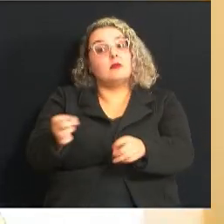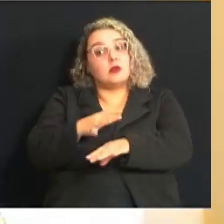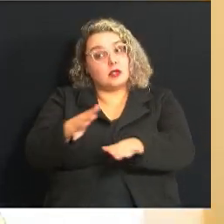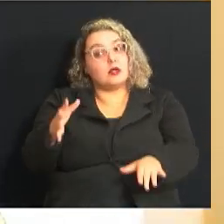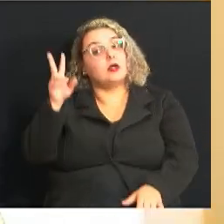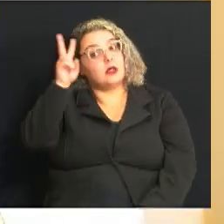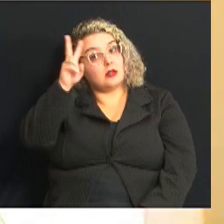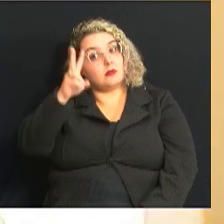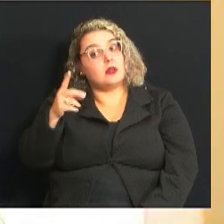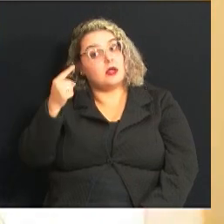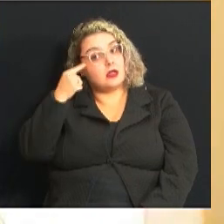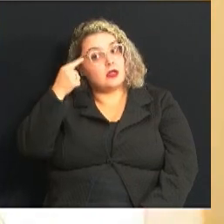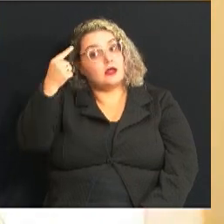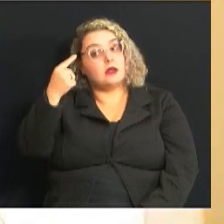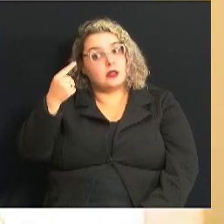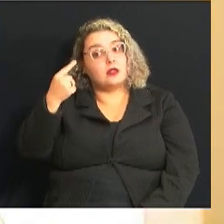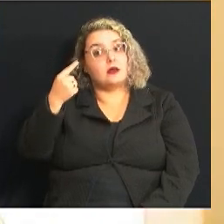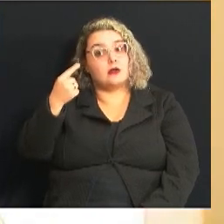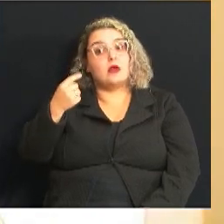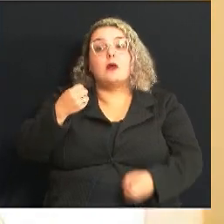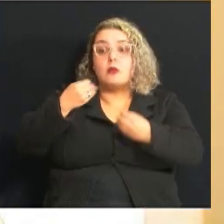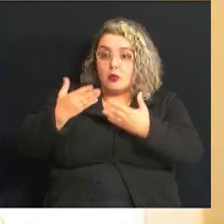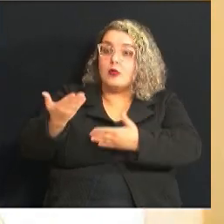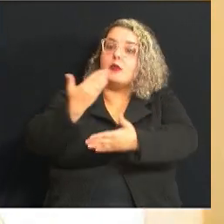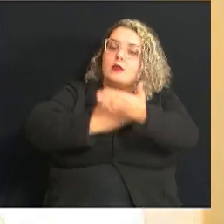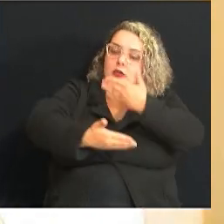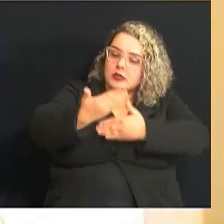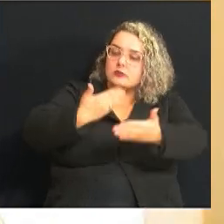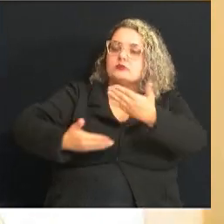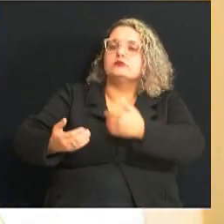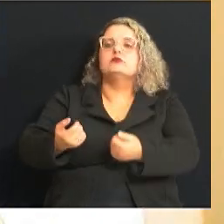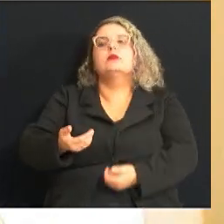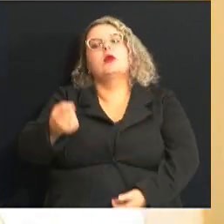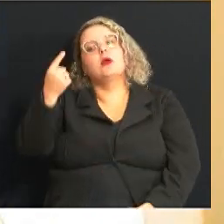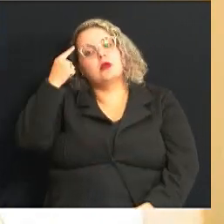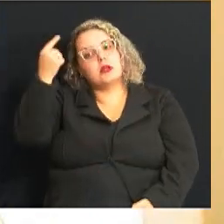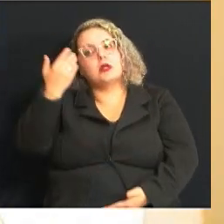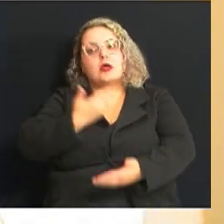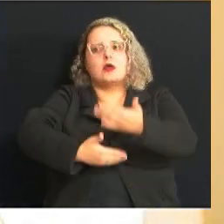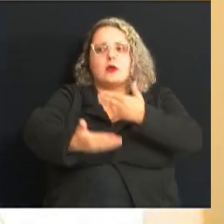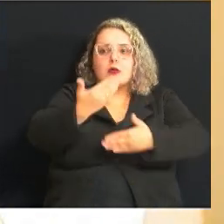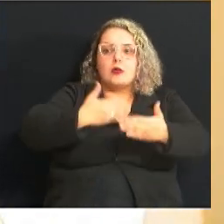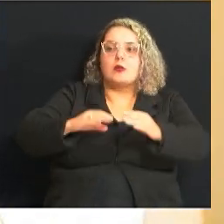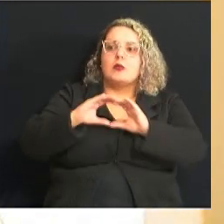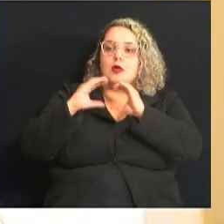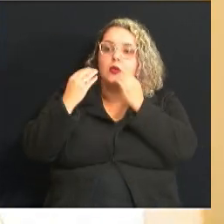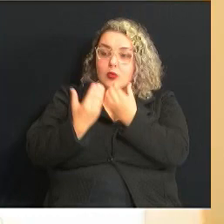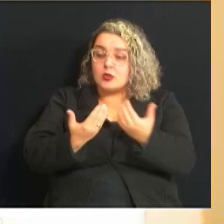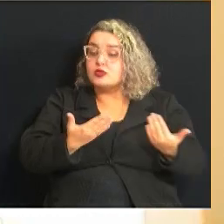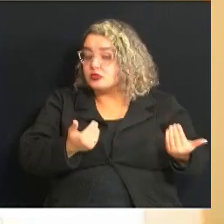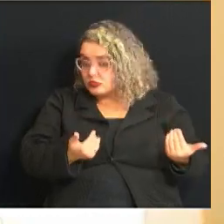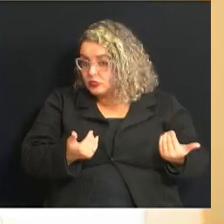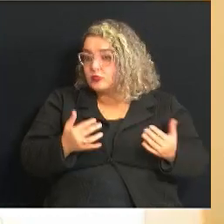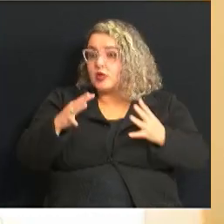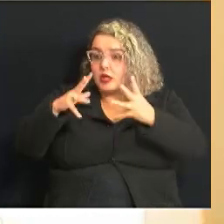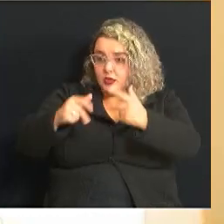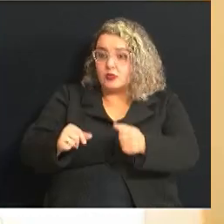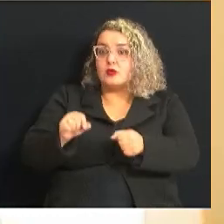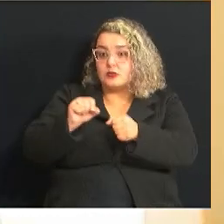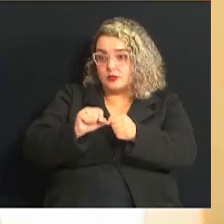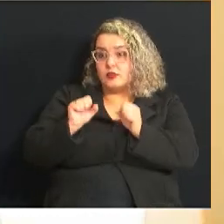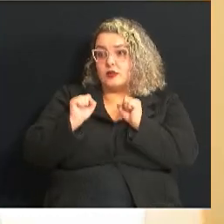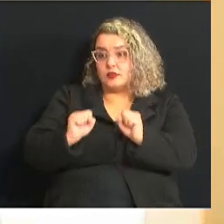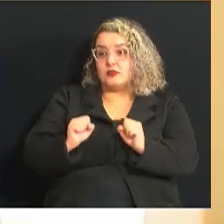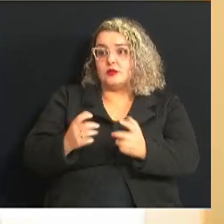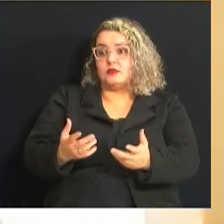que ideia boa é ideia compartilhada. Compartilhem sobre o coletivo para todos que vocês conheçam, para que todos possam estar fazendo. Então vamos